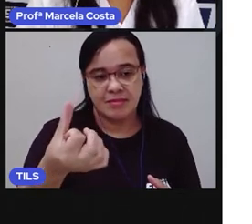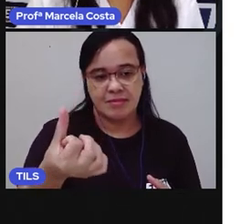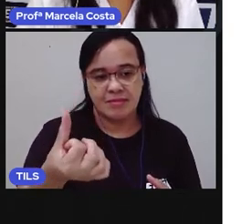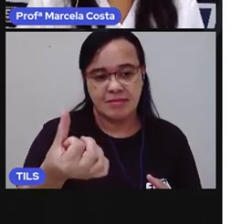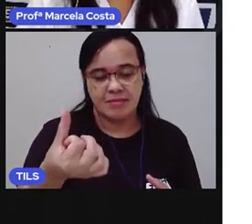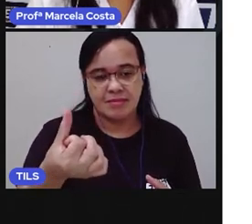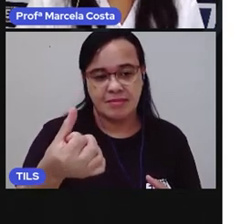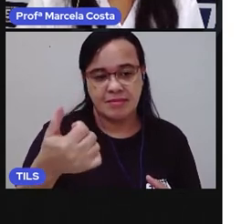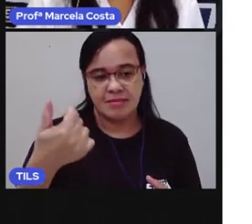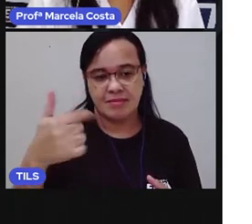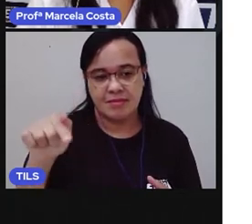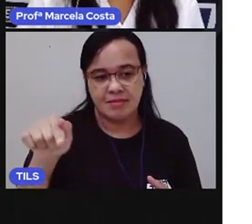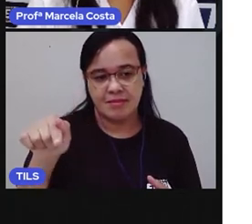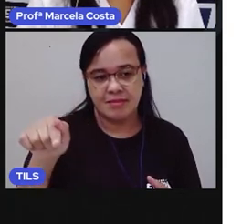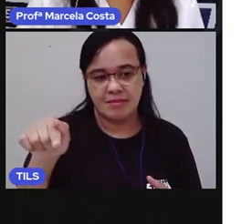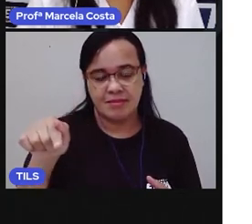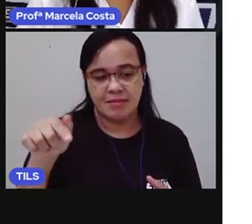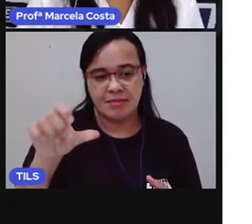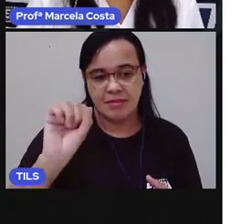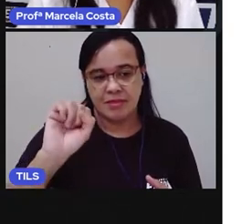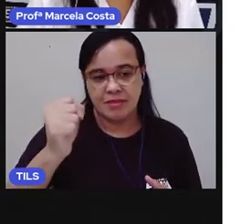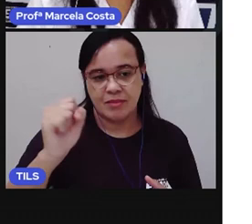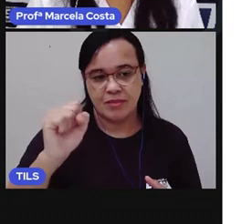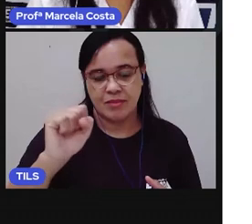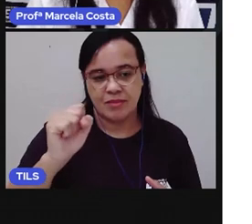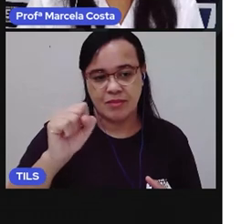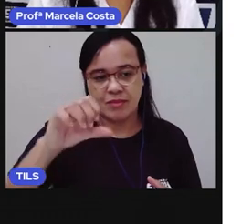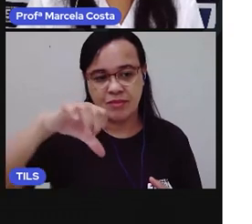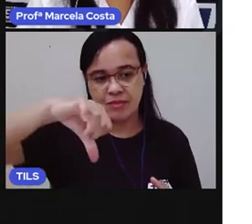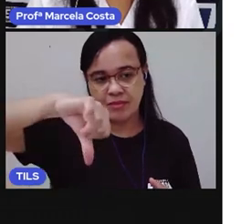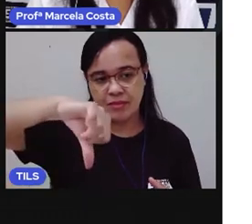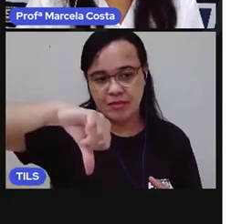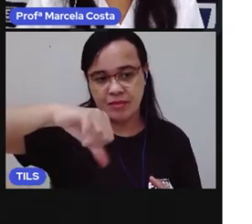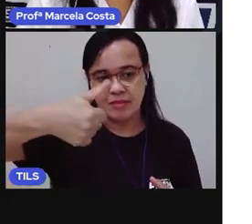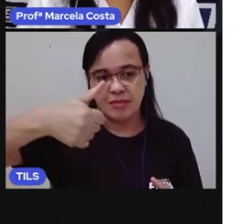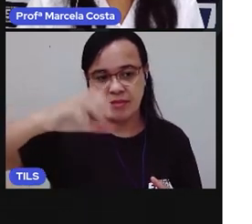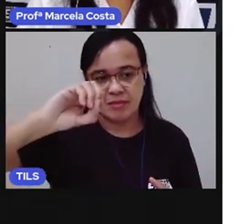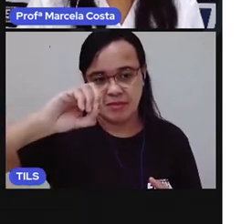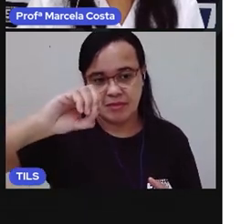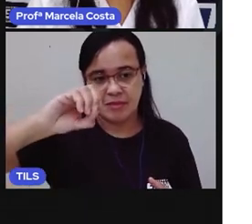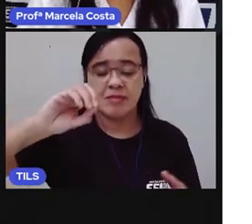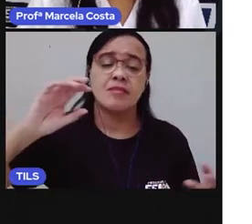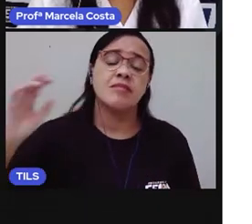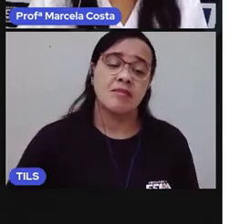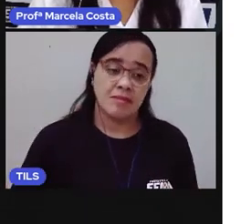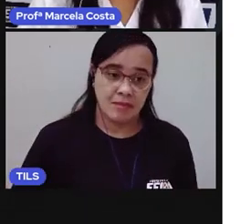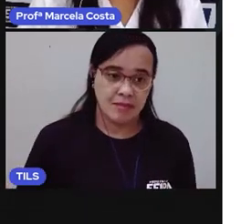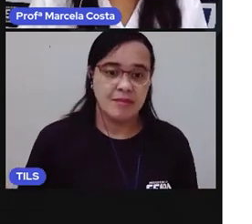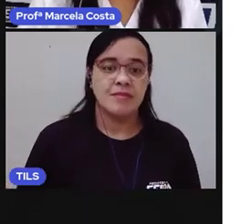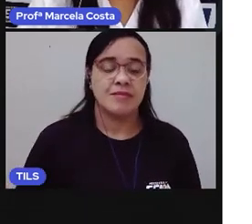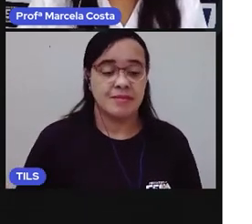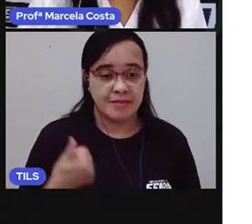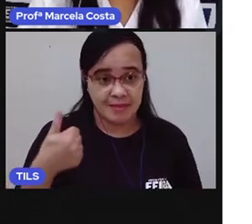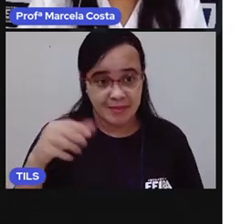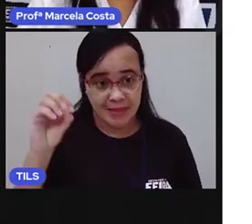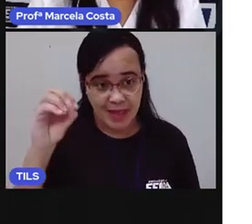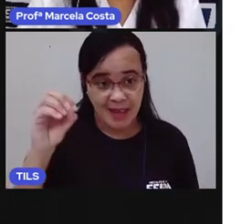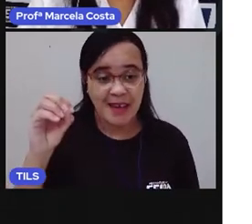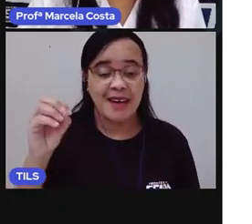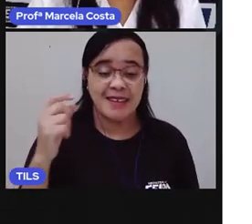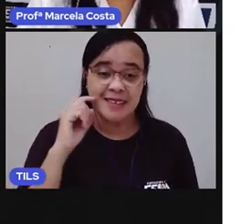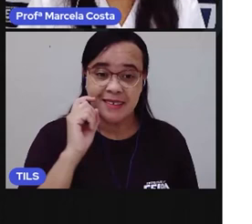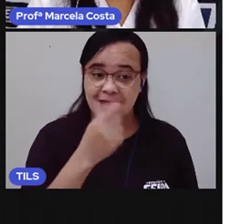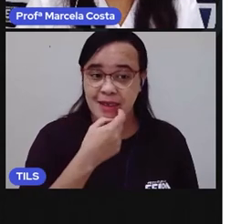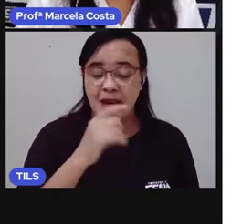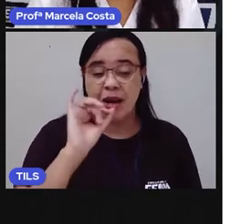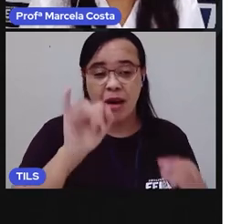5, 6, 7, 8, 9, 10. 10 dentes